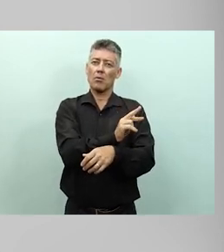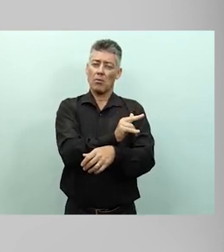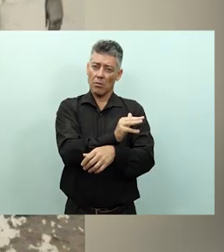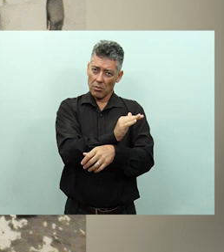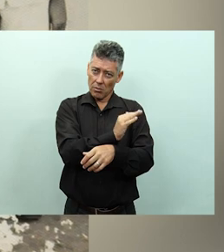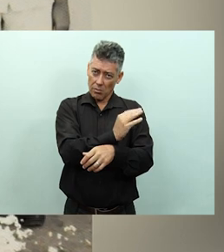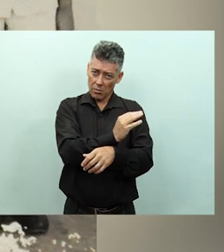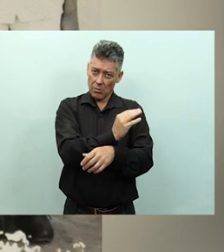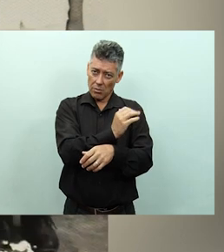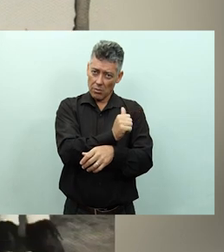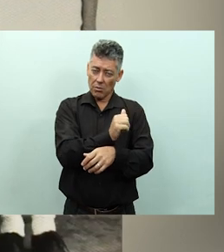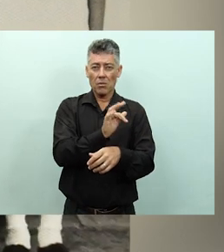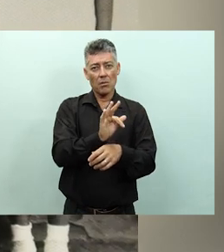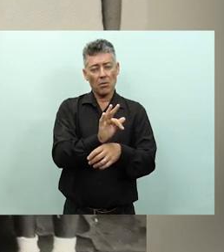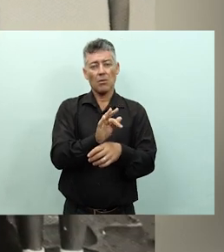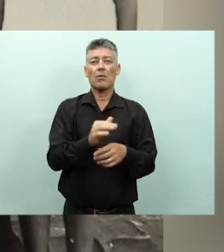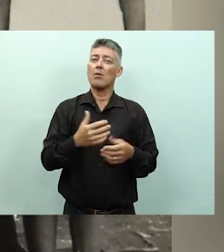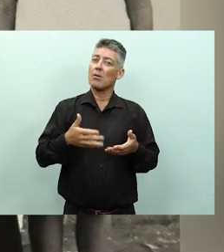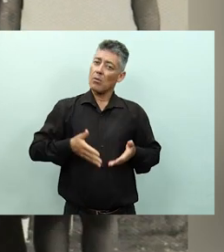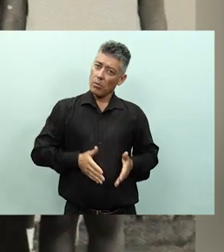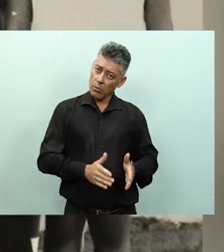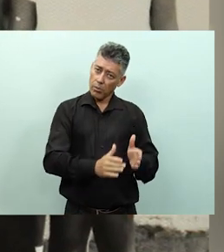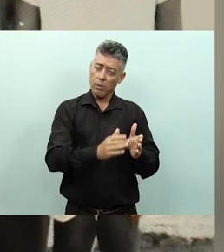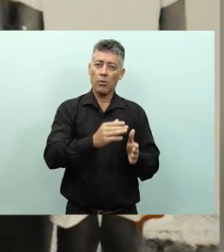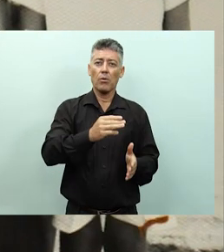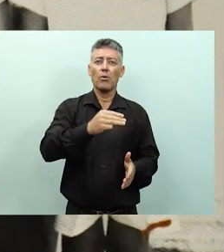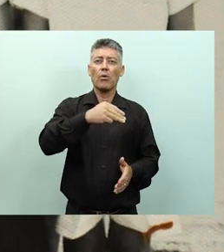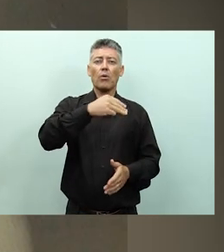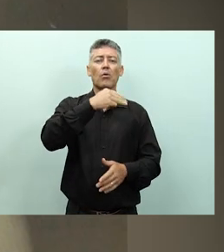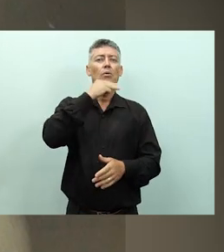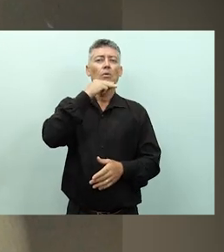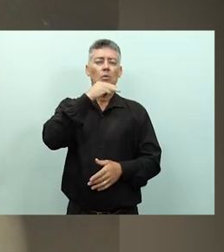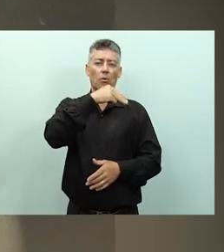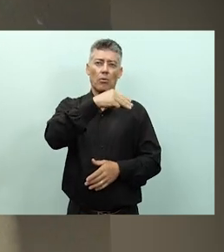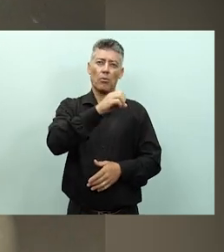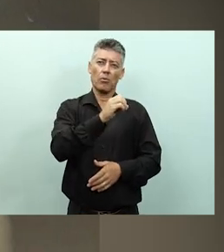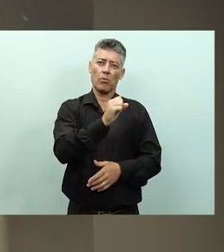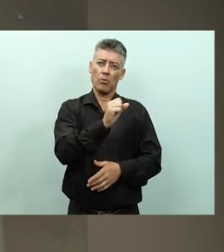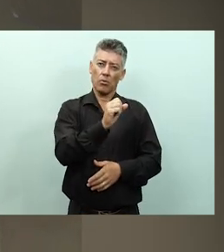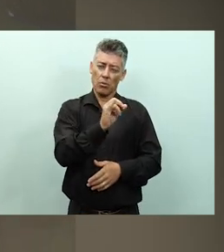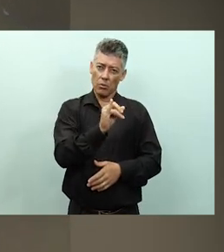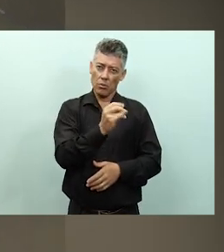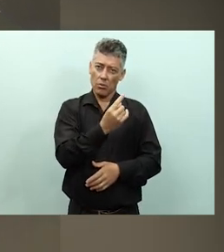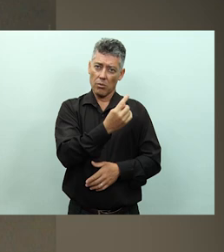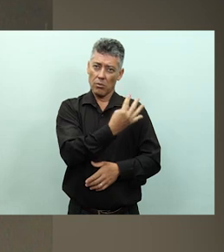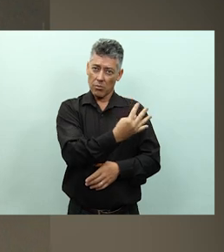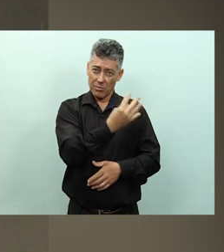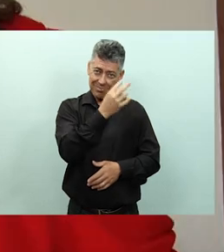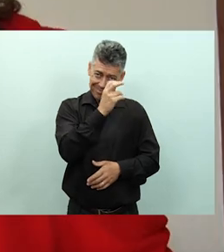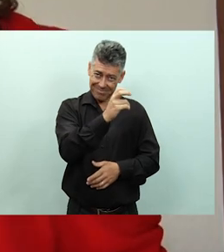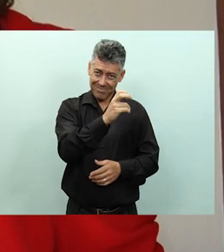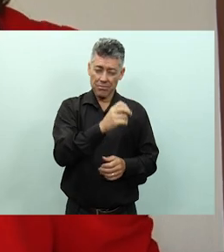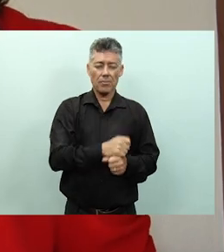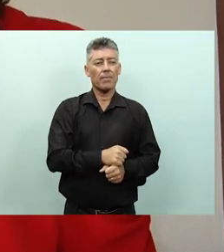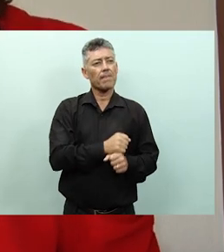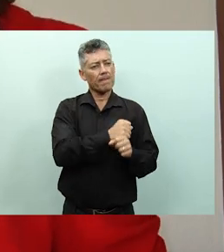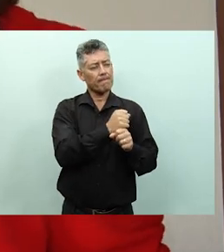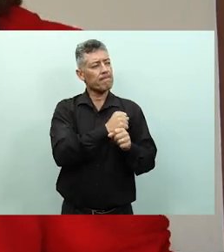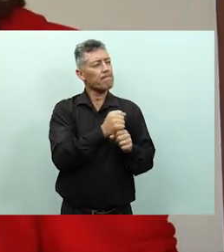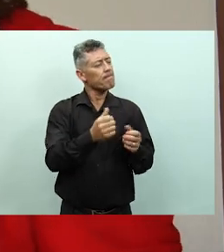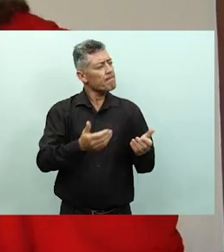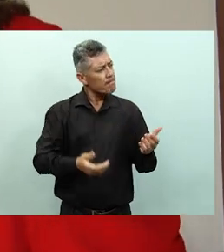de Faria, ela nasceu em Mossoró, em 17 de fevereiro de 1945.